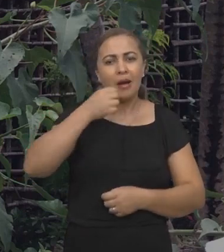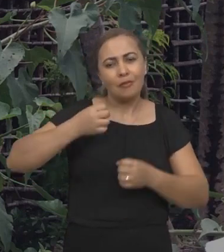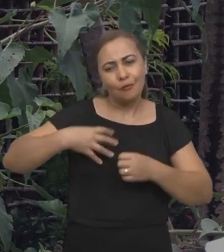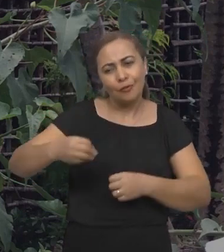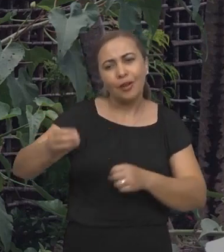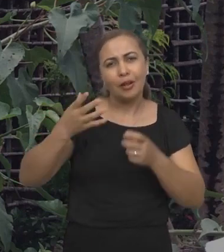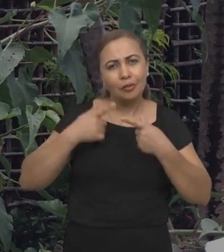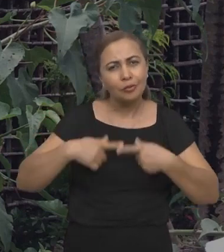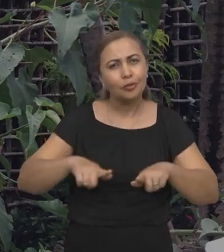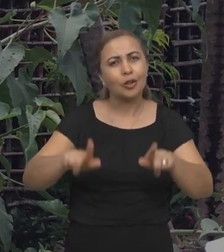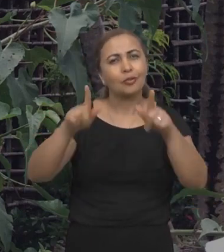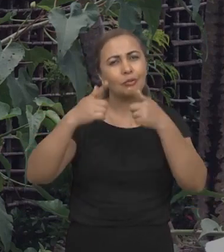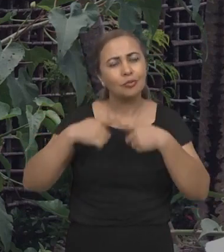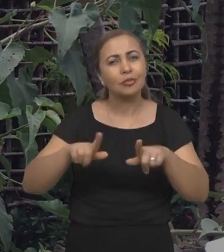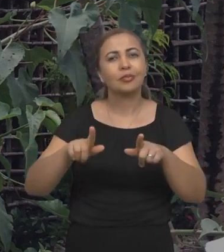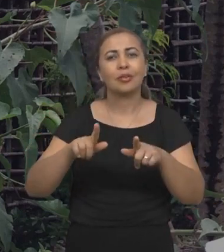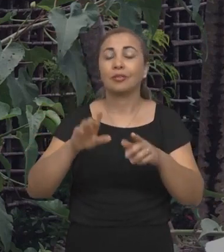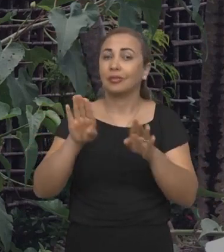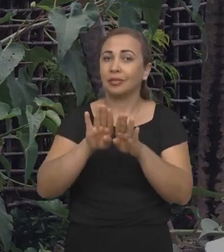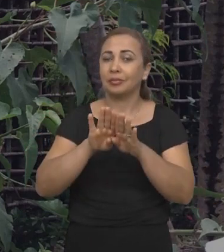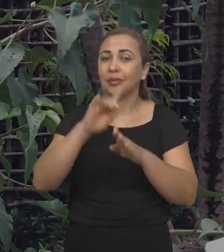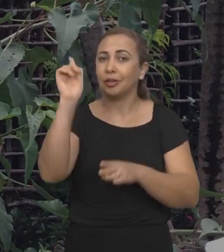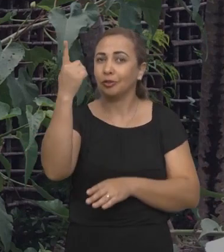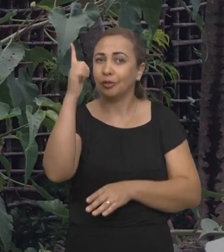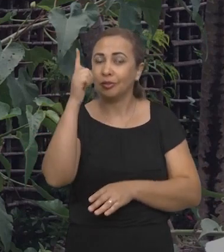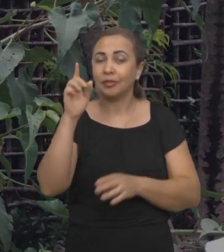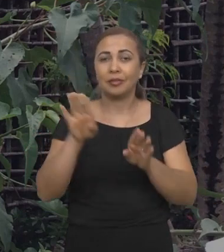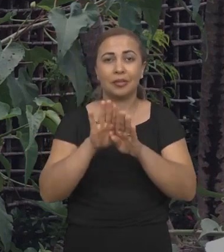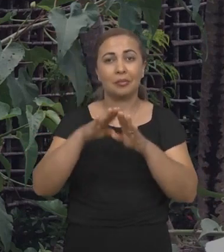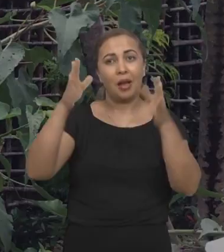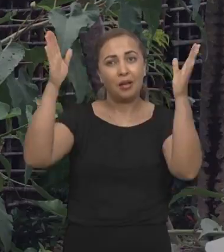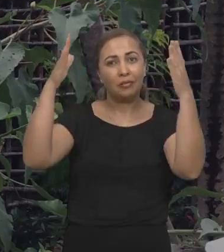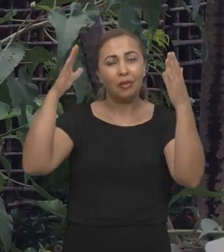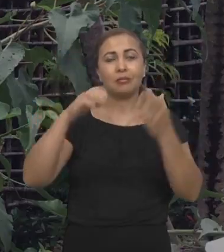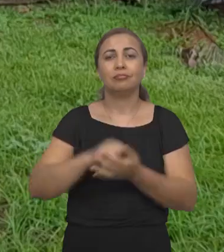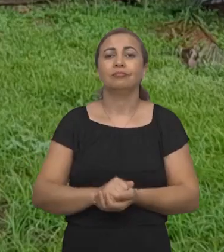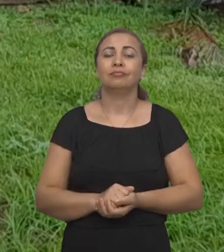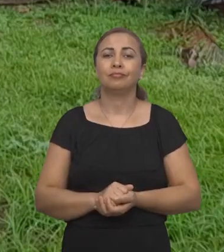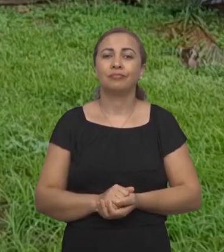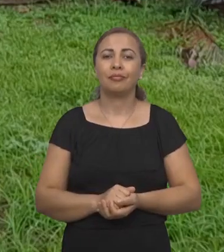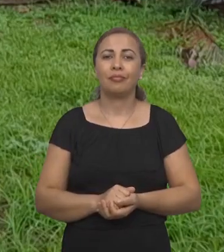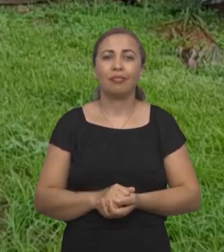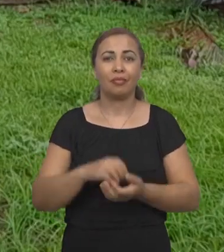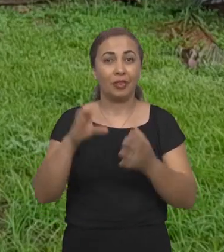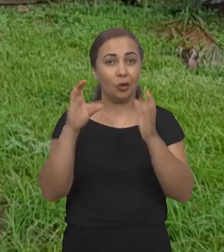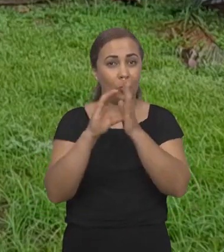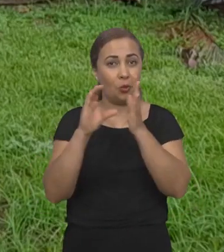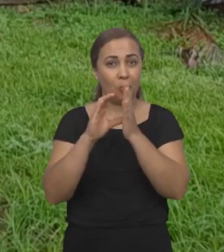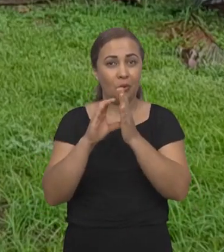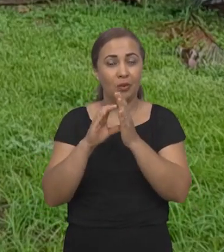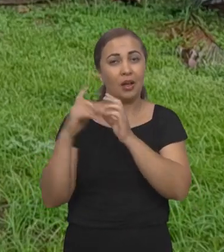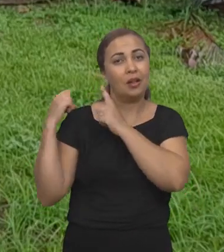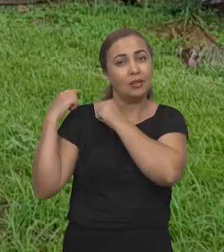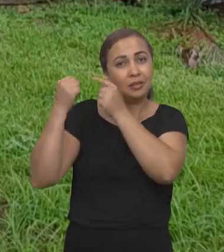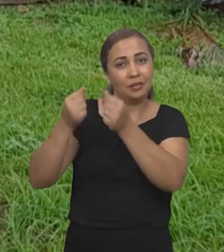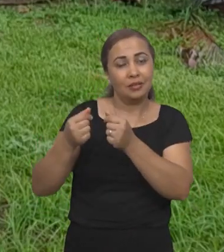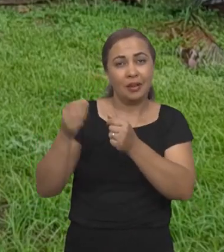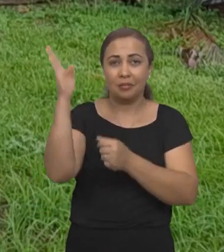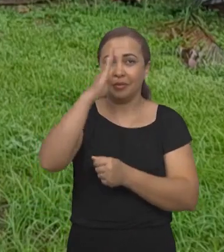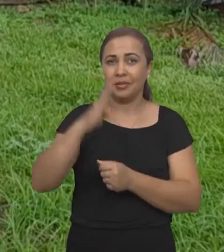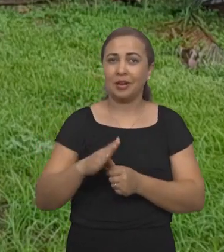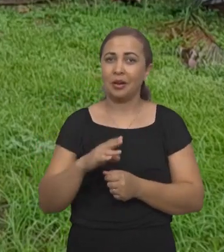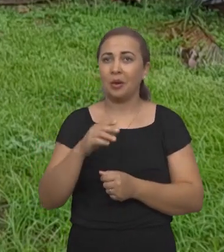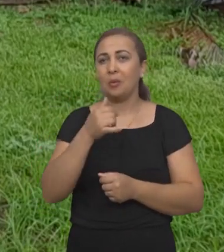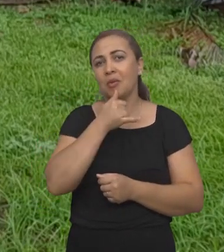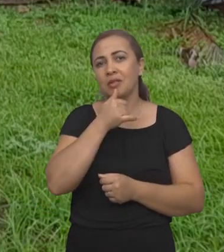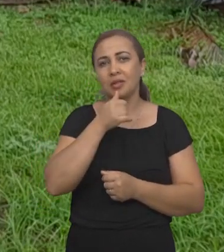cultura, localização geográfica e aspectos climáticos, né? Em comunidades tradicionais brasileiras, como as aldeias